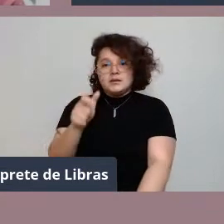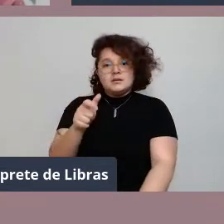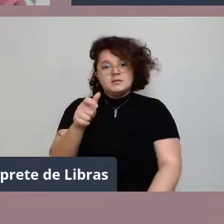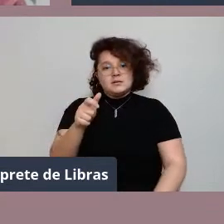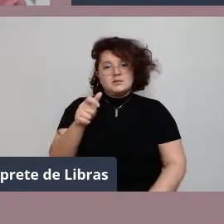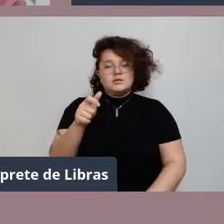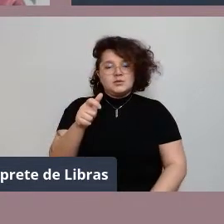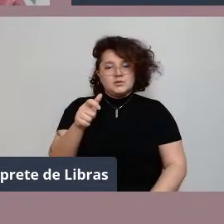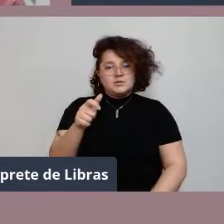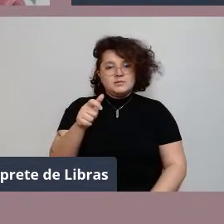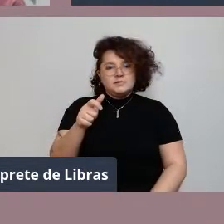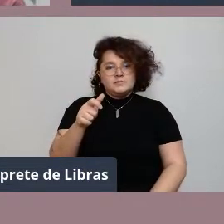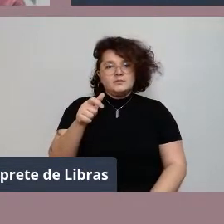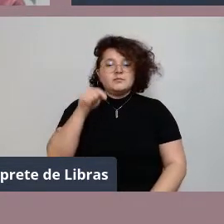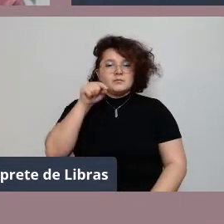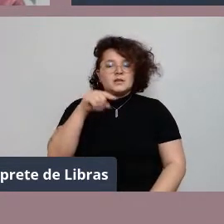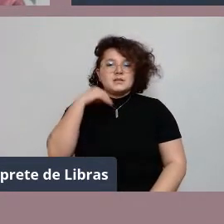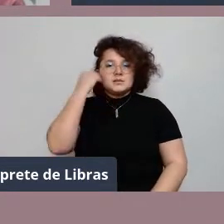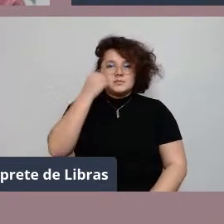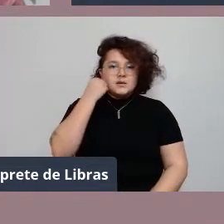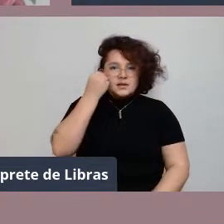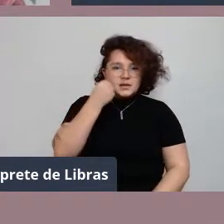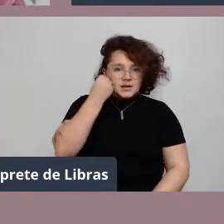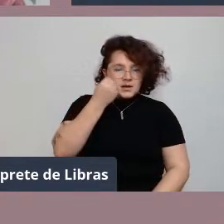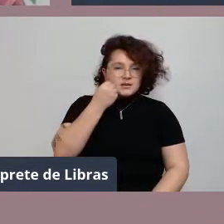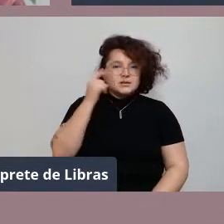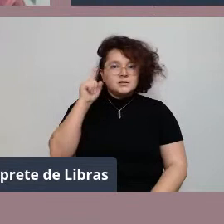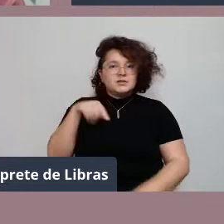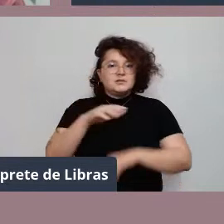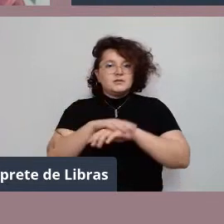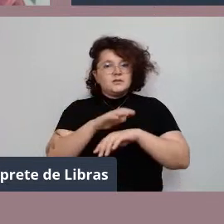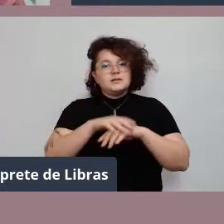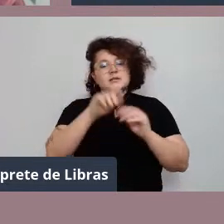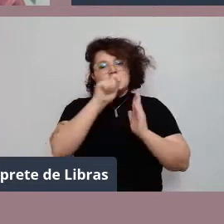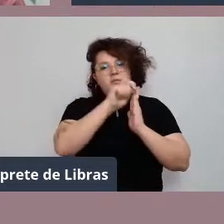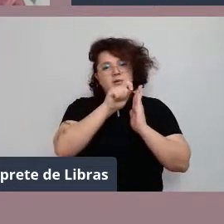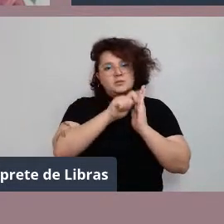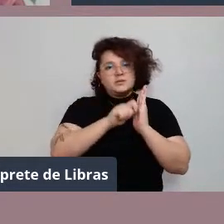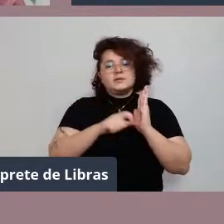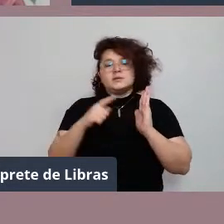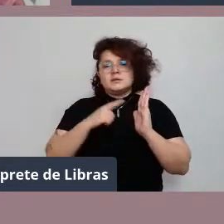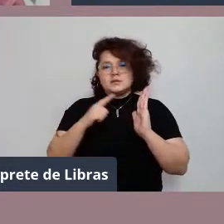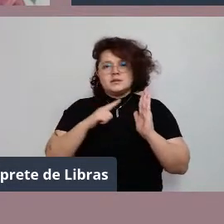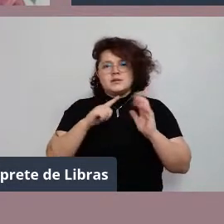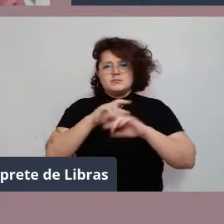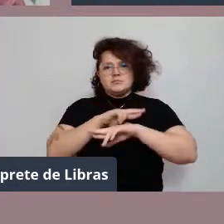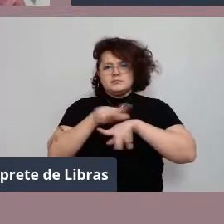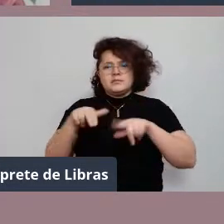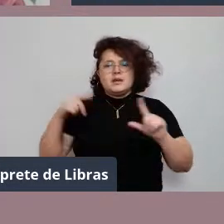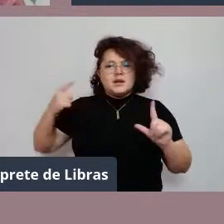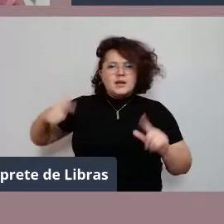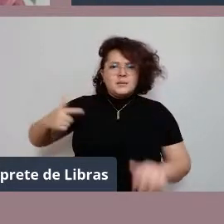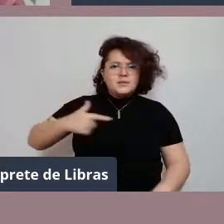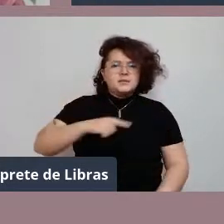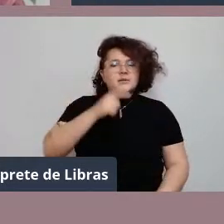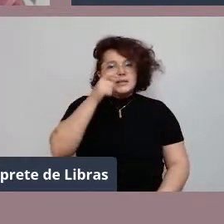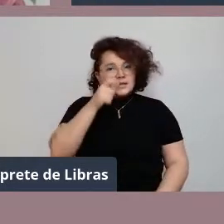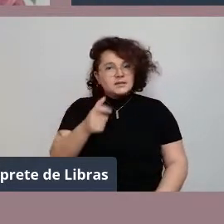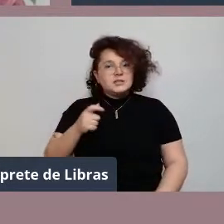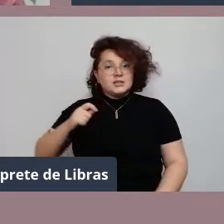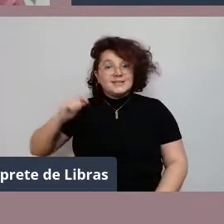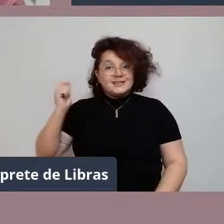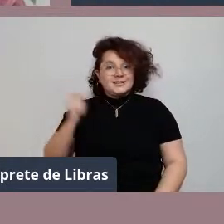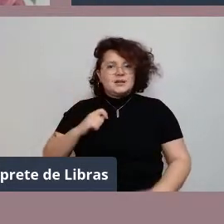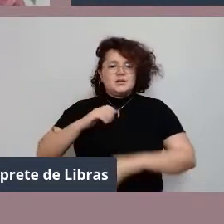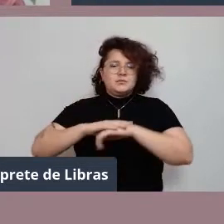isso que essa experiência de estar com manuscritos, e aí eu acho que tem uma série de reflexões super interessantes que dá para fazer, né? Como a